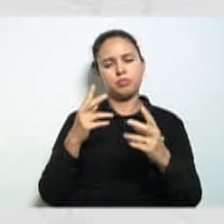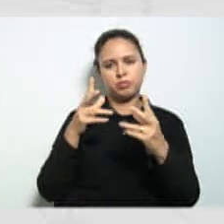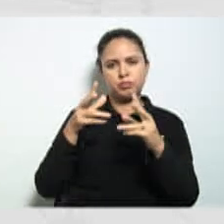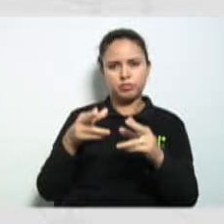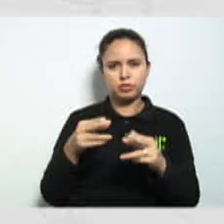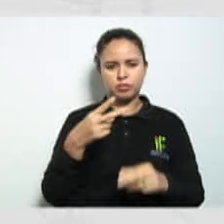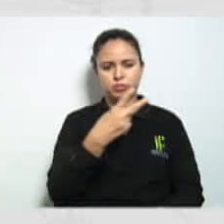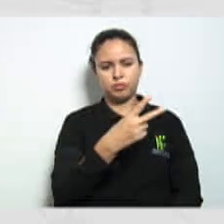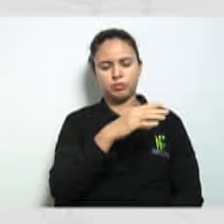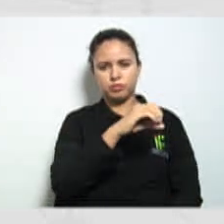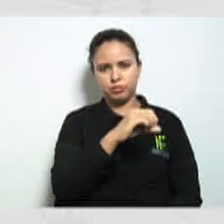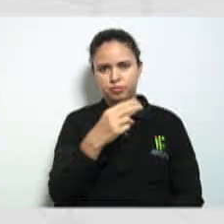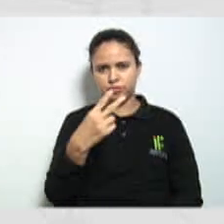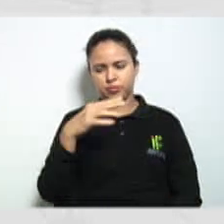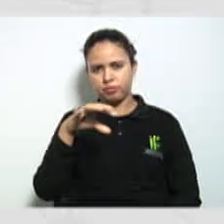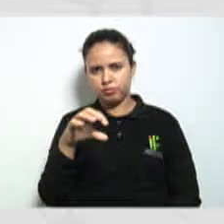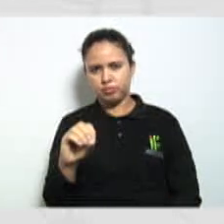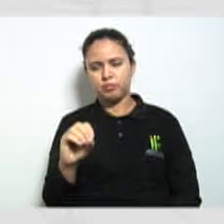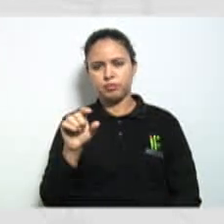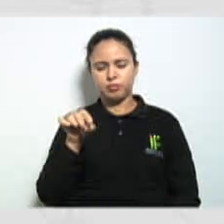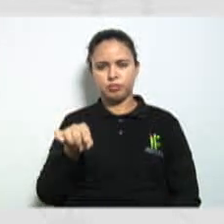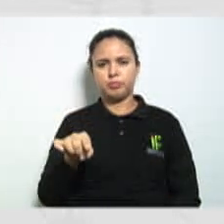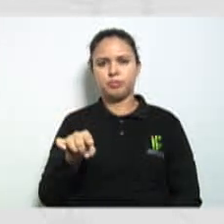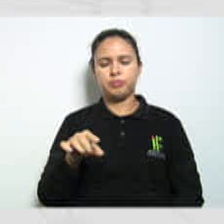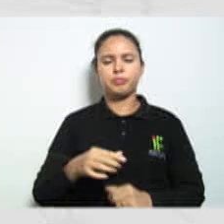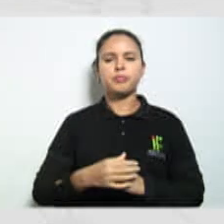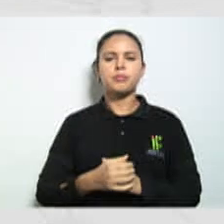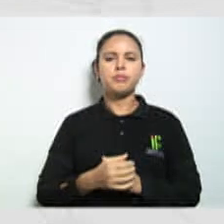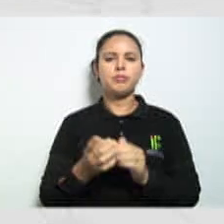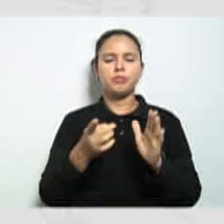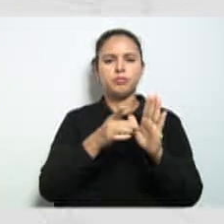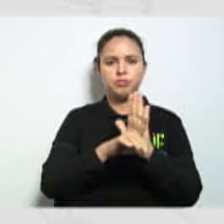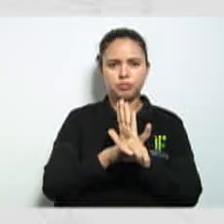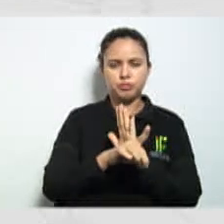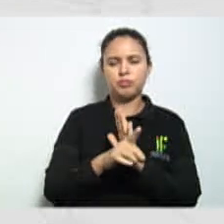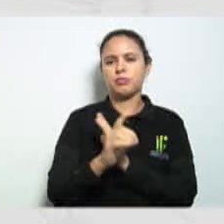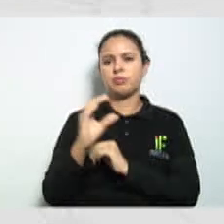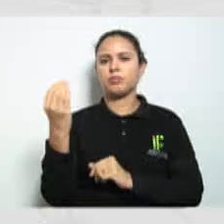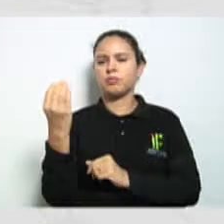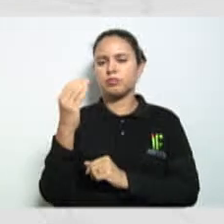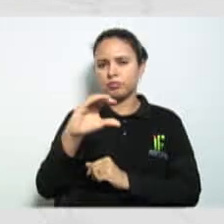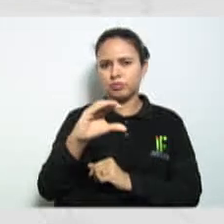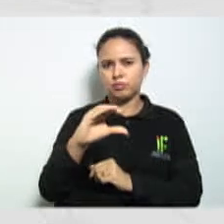20 e 20. Débito e crédito têm o mesmo